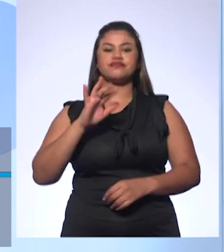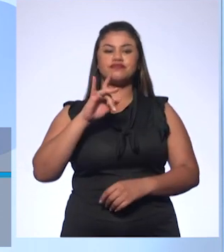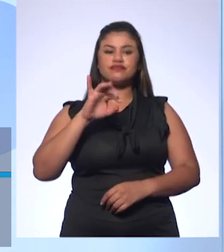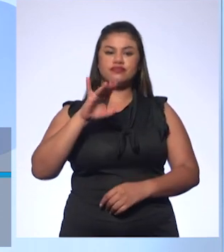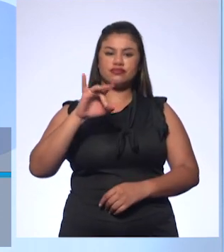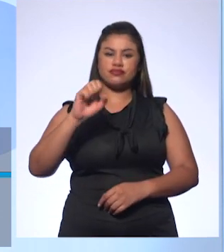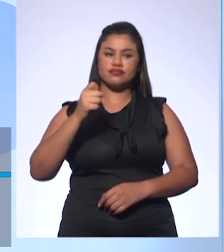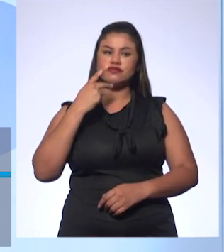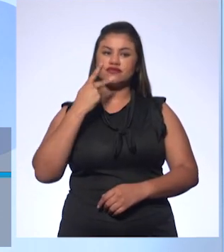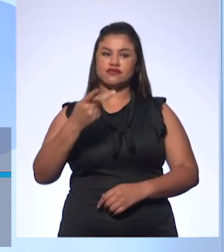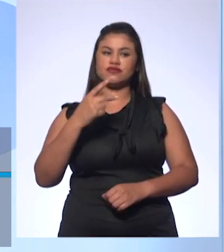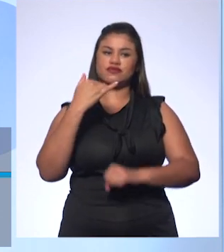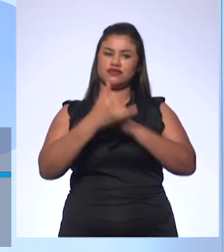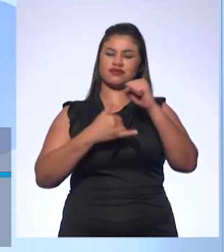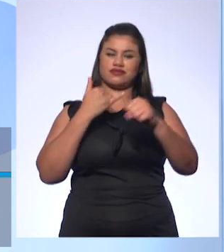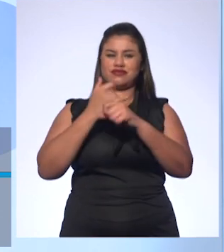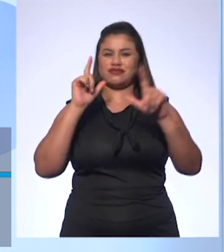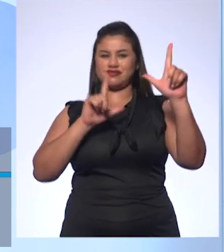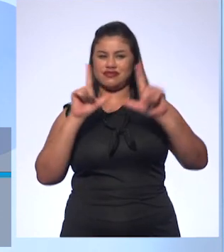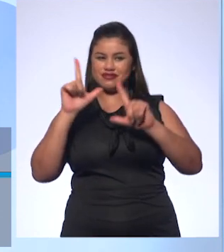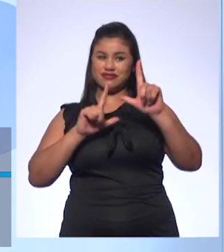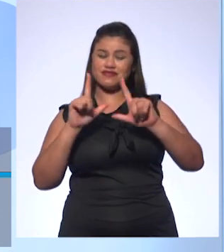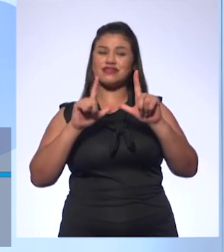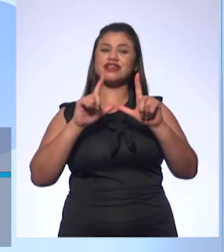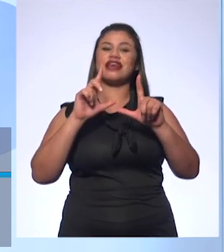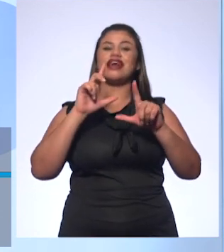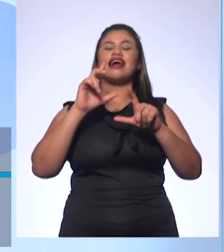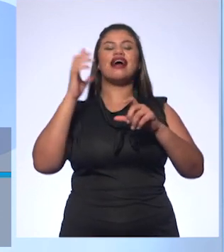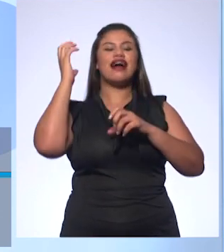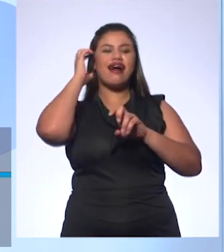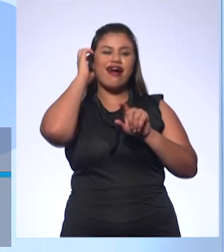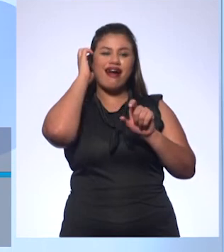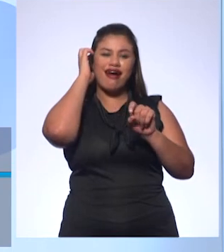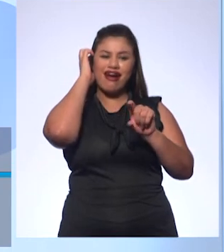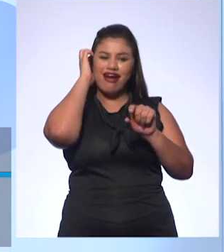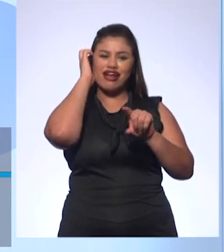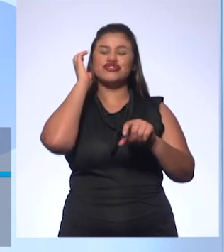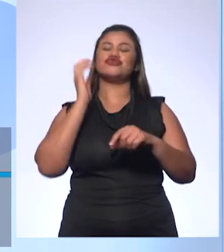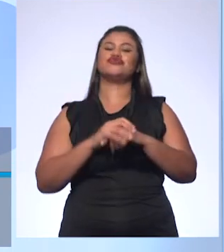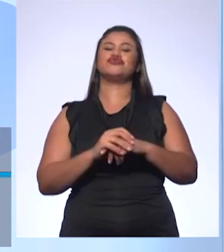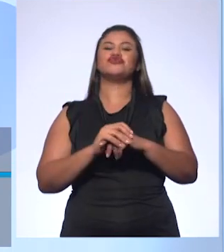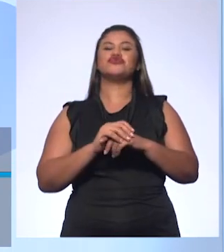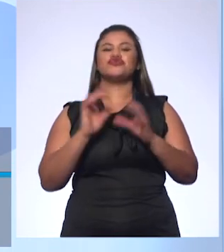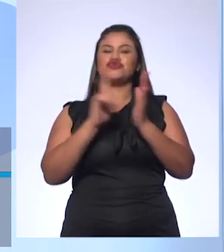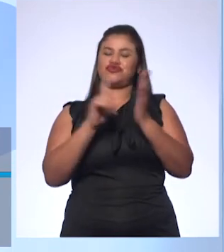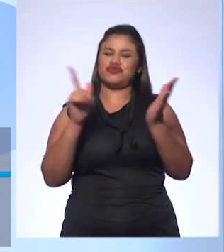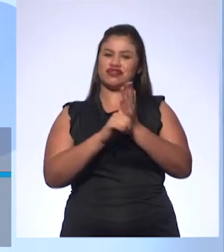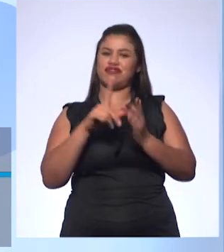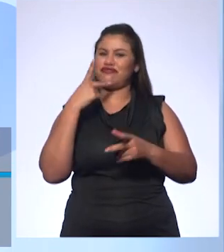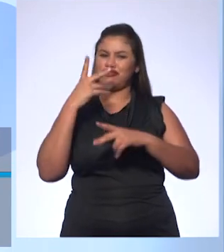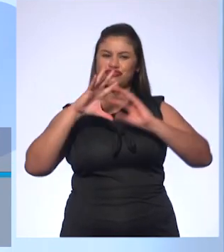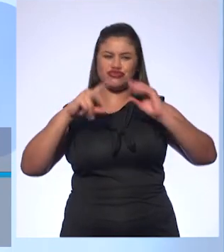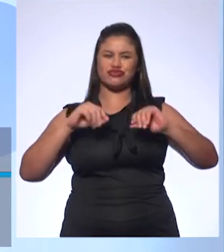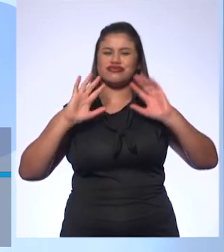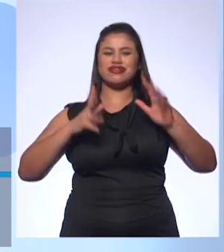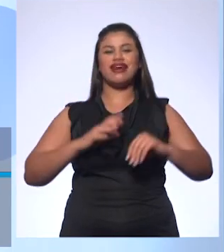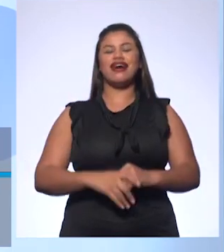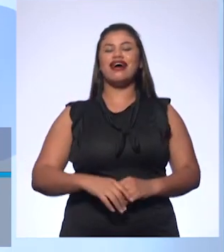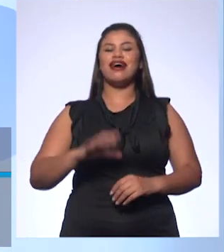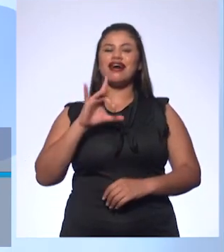para não errar, colocou internet, TV, rádio e jornal. Mas tinha que escolher um, Felipe. Internet, TV, rádio e jornal. Já falou tudo. A aluna Clara